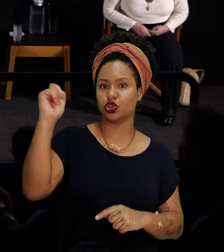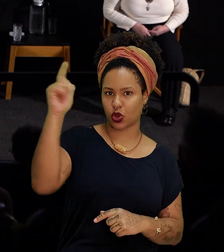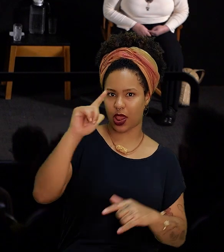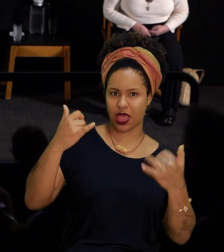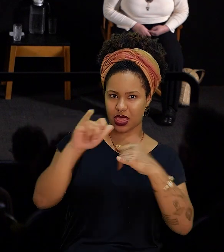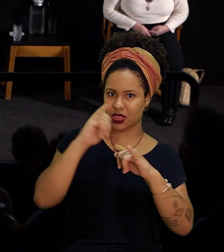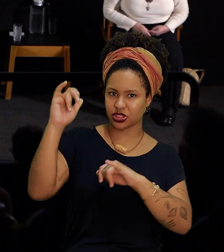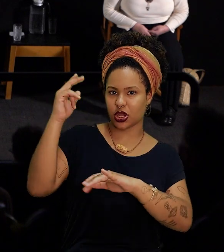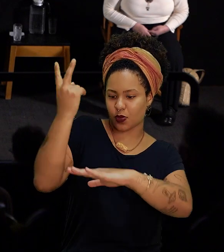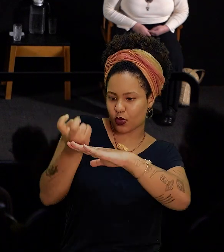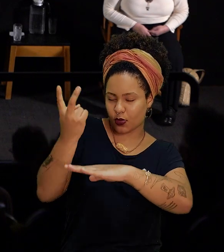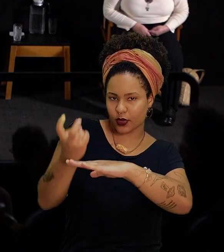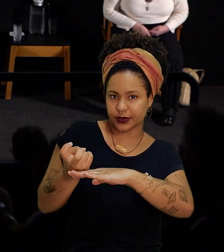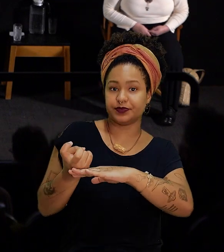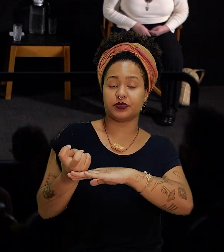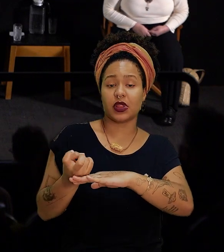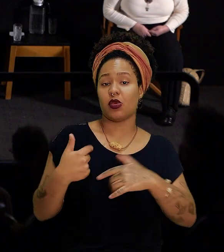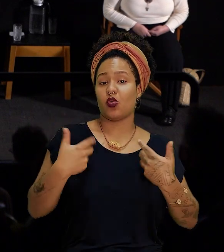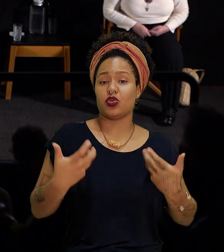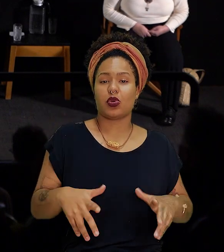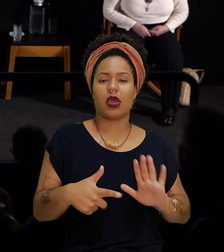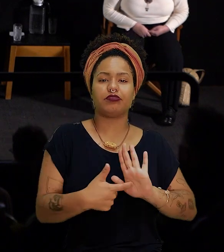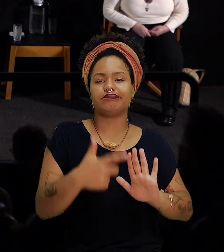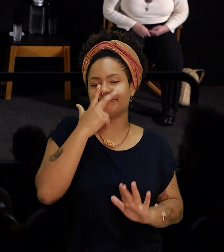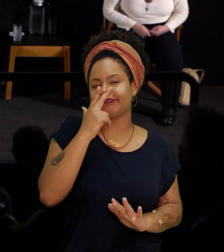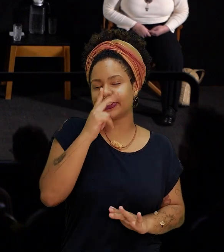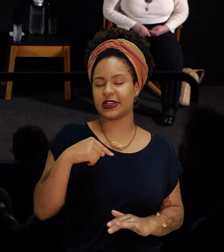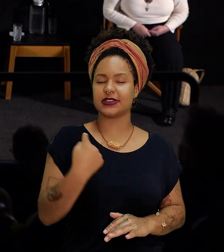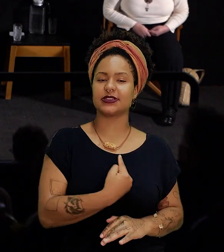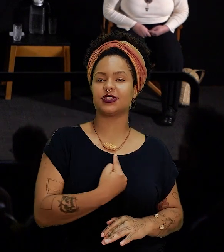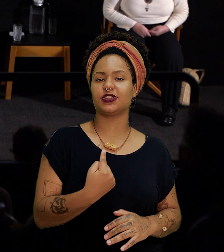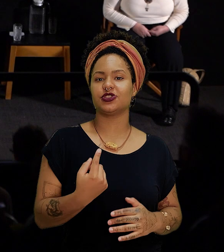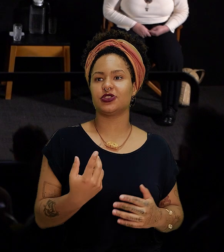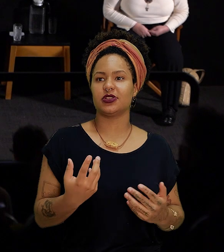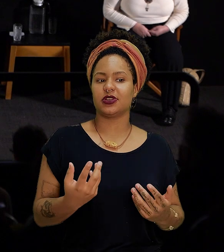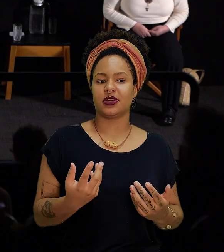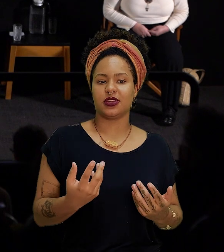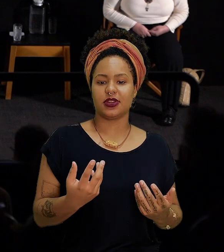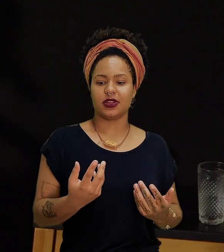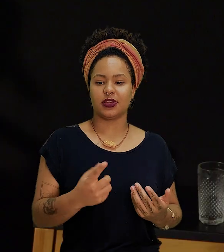mesmo solar, né, fotovoltaica e fósseis, eu não quero dar a impressão de que a gente